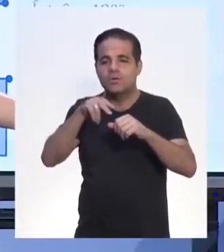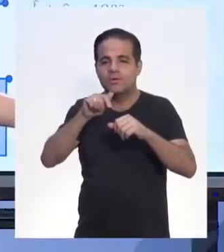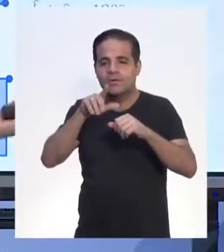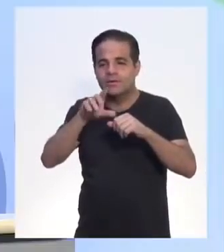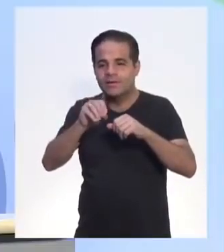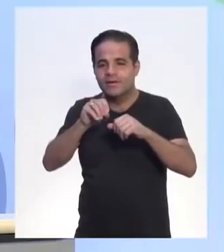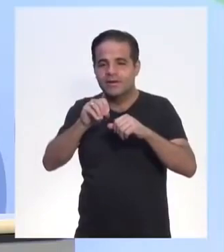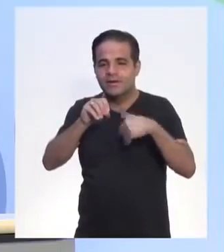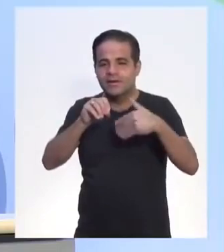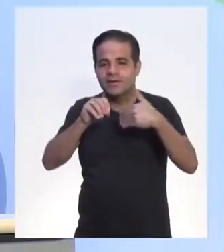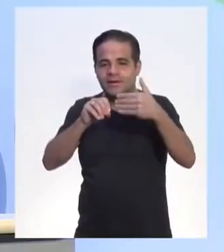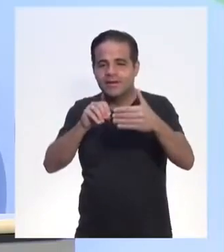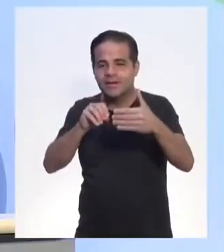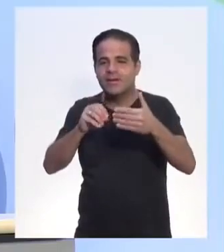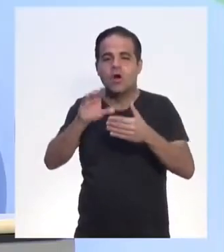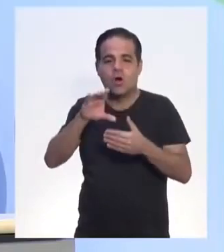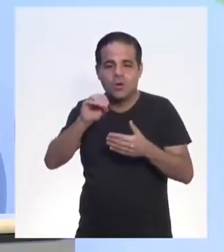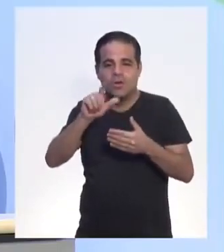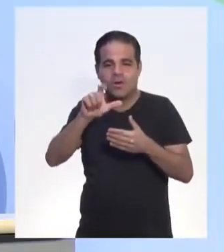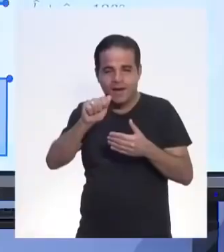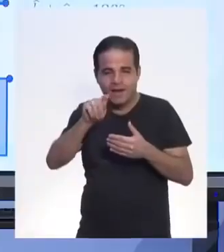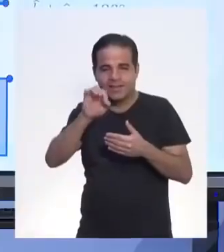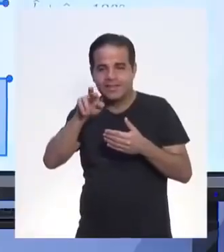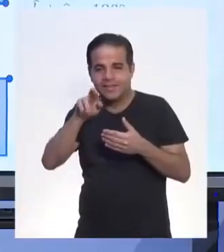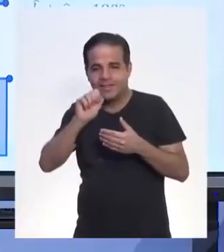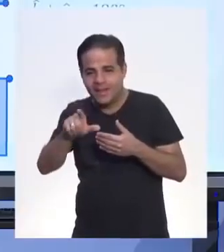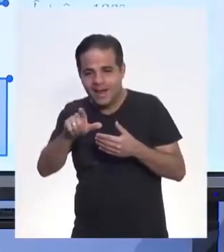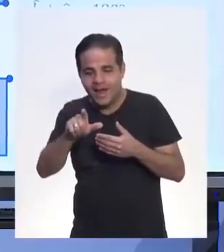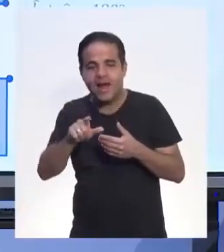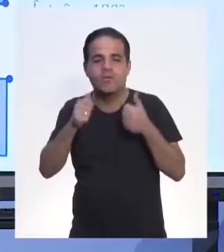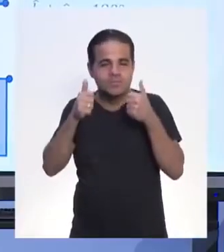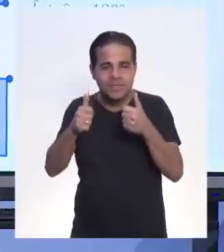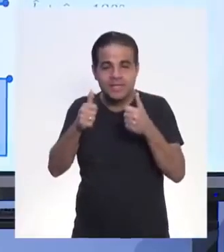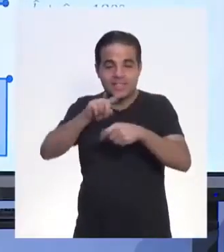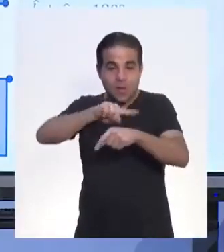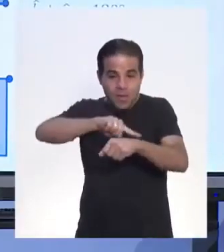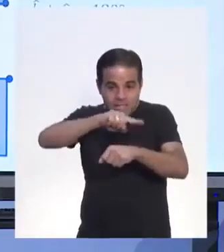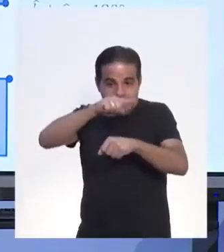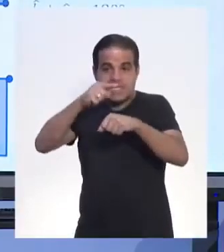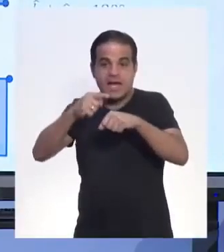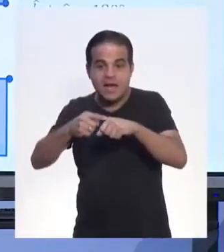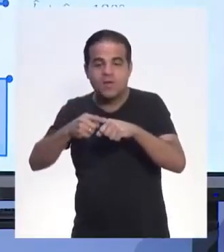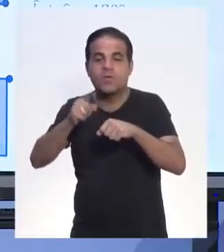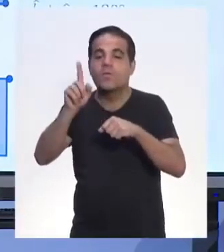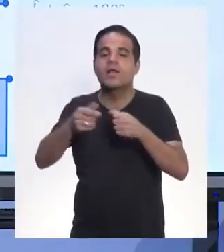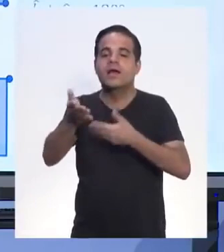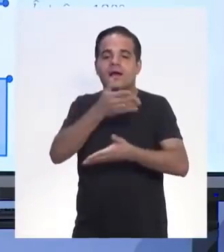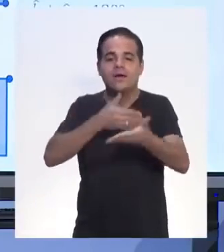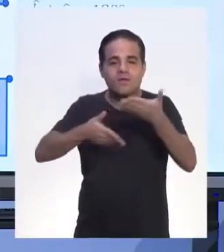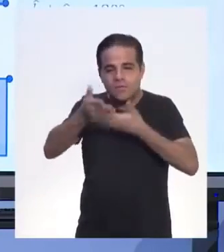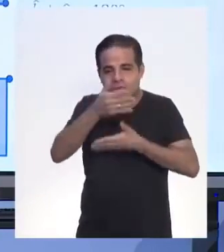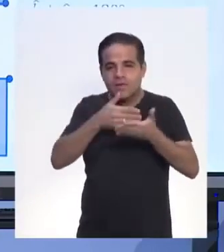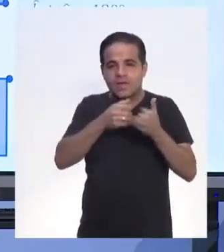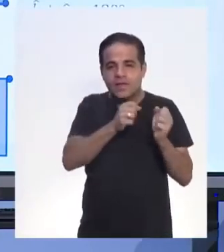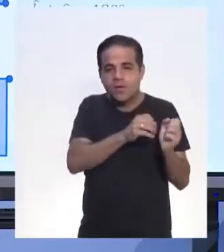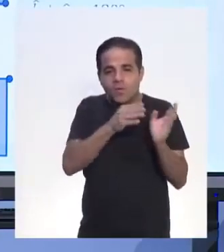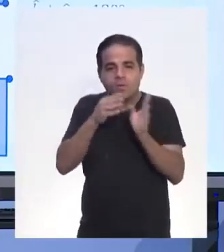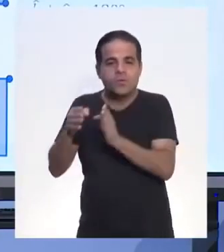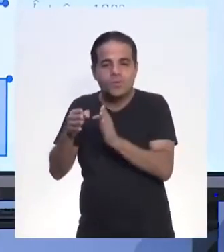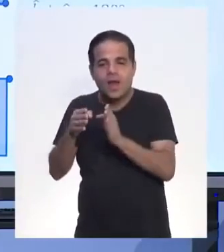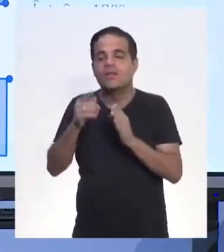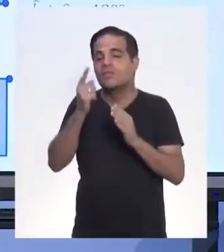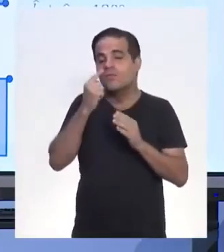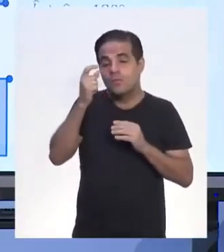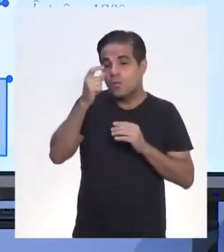Do ladinho? Isso, colateral. Certo. Beleza? Então, esse ângulo colateral, ele é o colado, é o do lado.